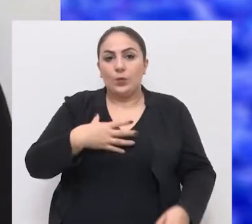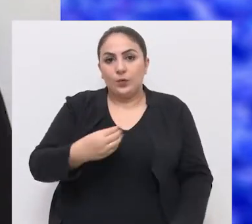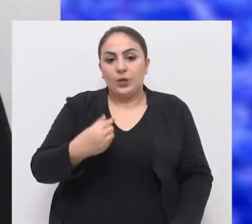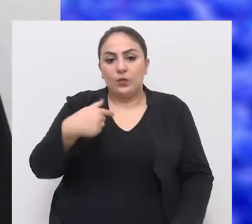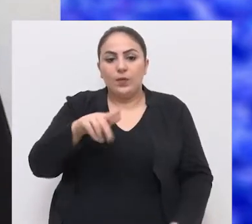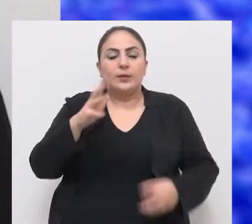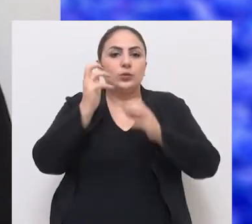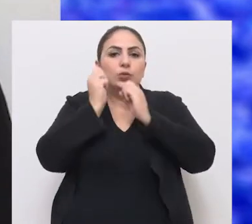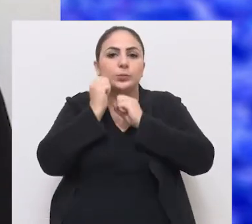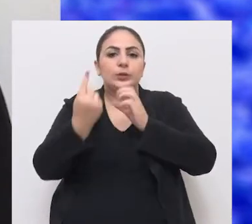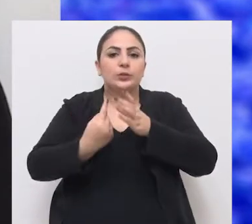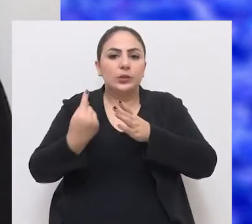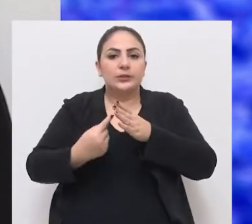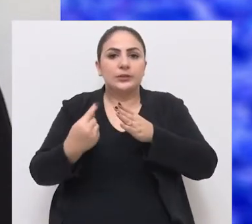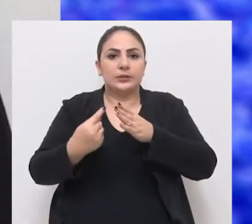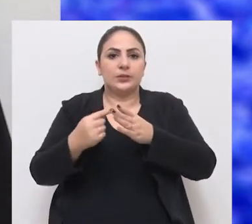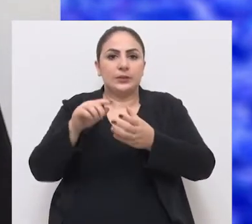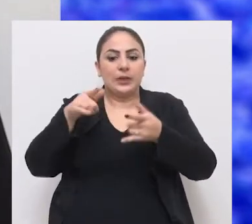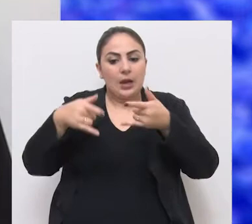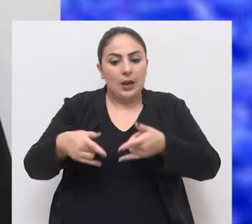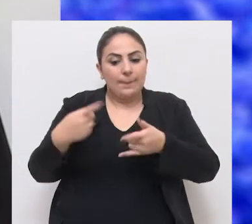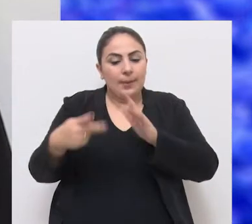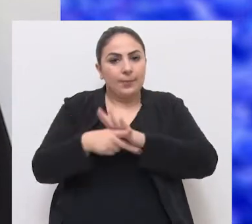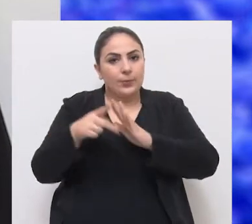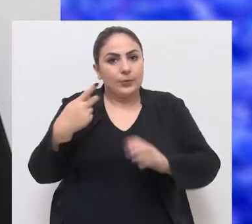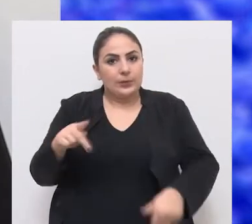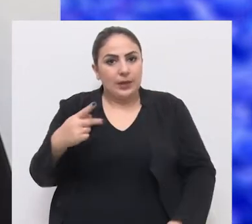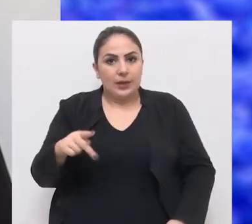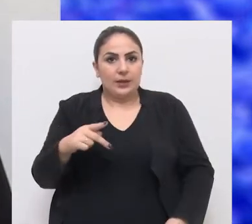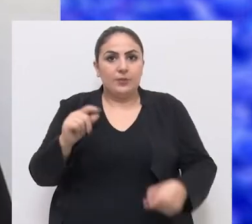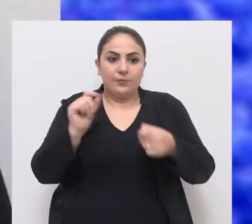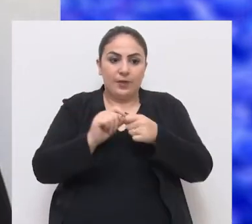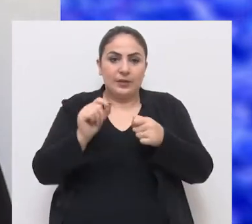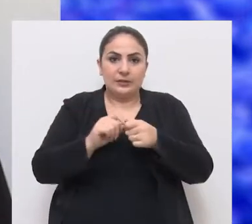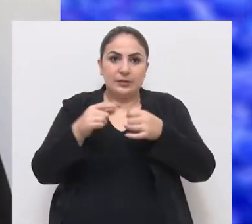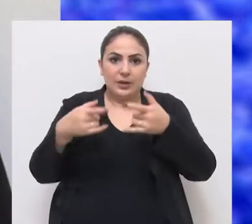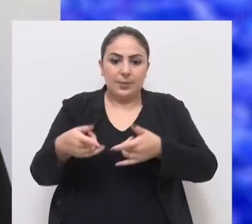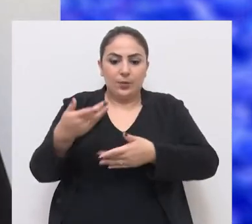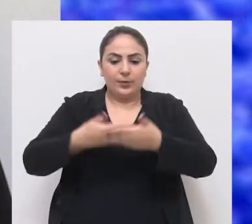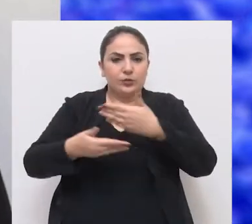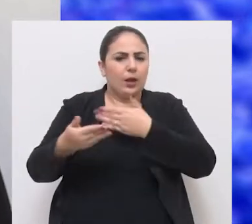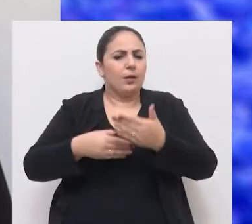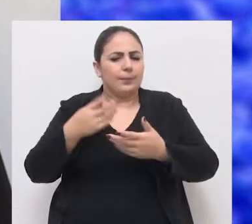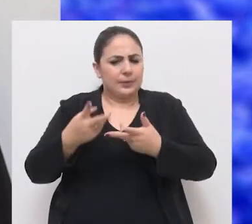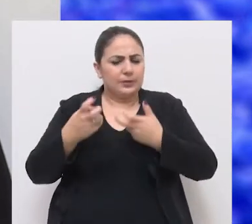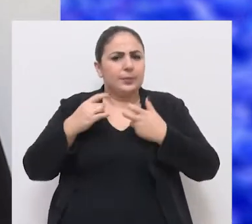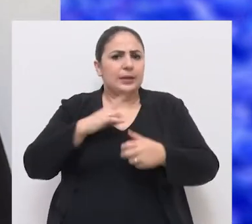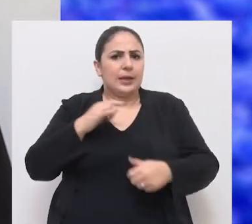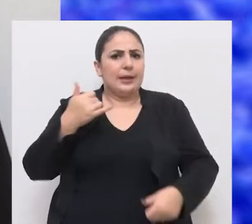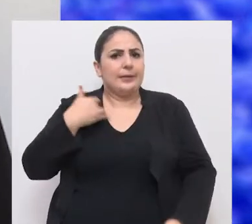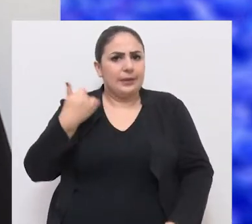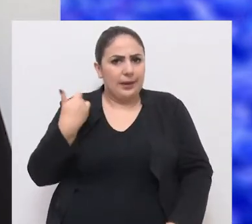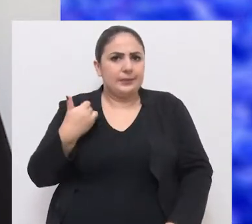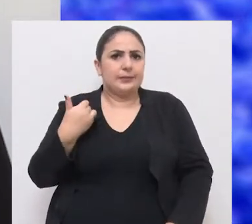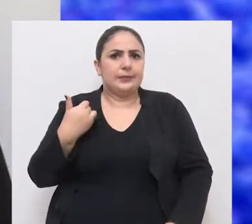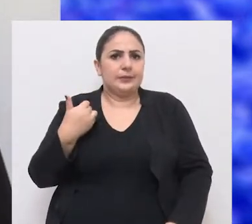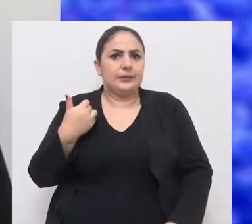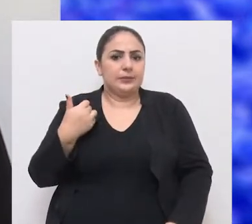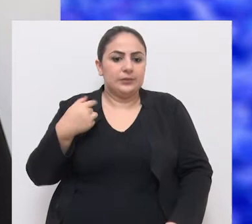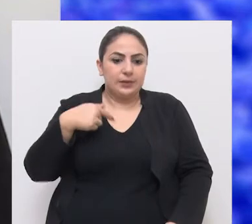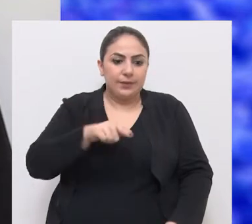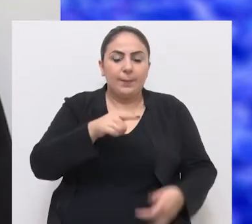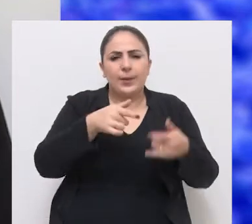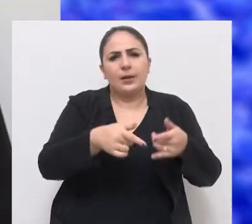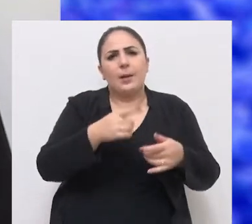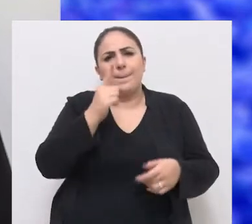que meu filho vá dormir sozinho na cama dele, a partir de agora. Né? Quem faz cama compartilhada e vê que o filho já tem uma certa idade e quer que vá para a cama.